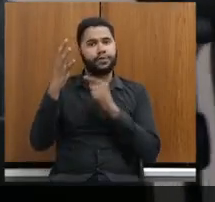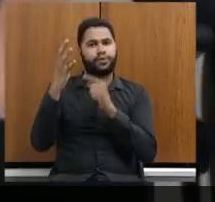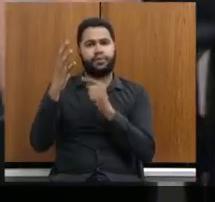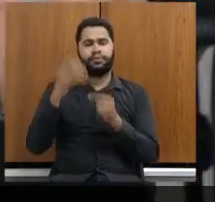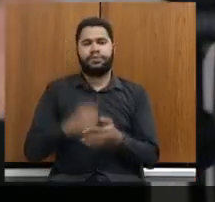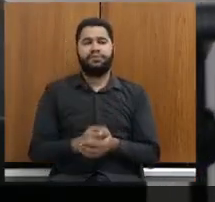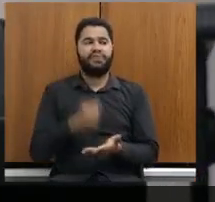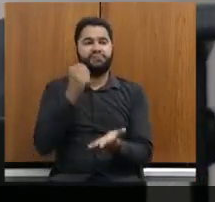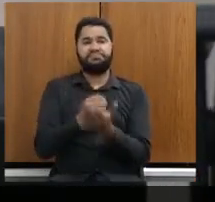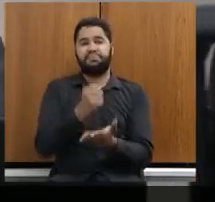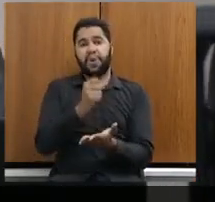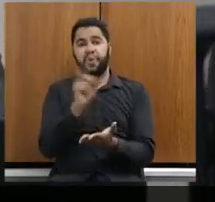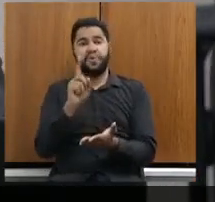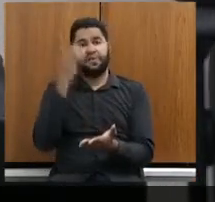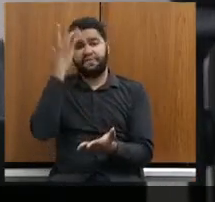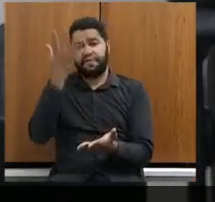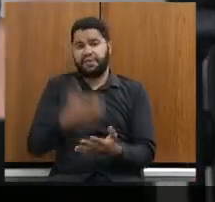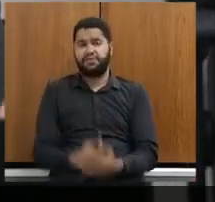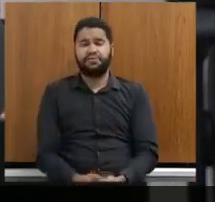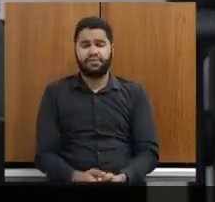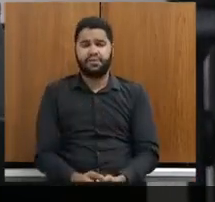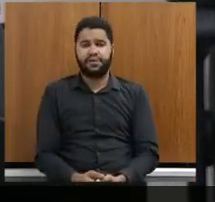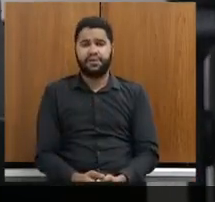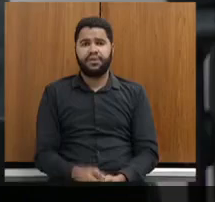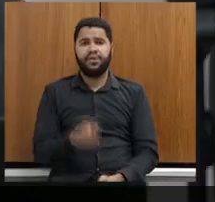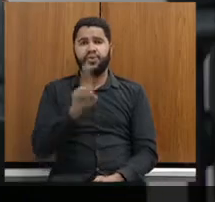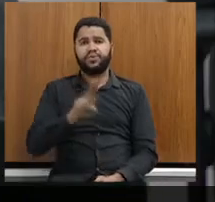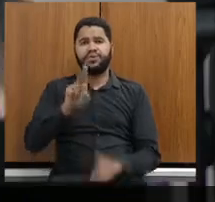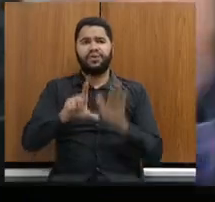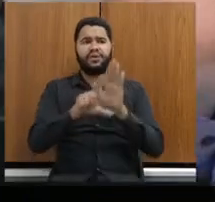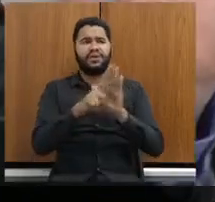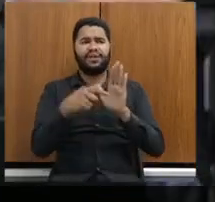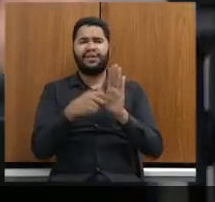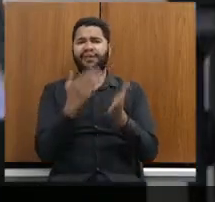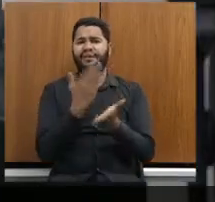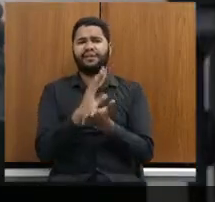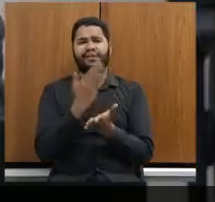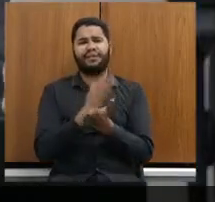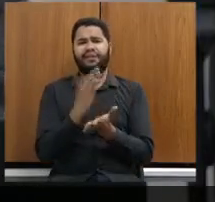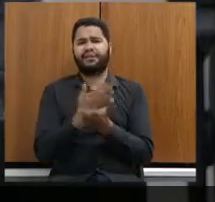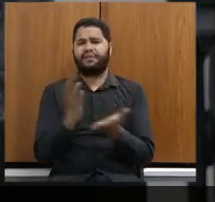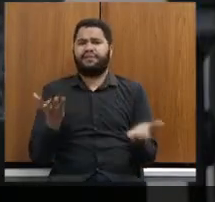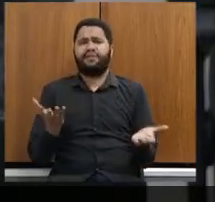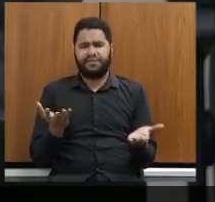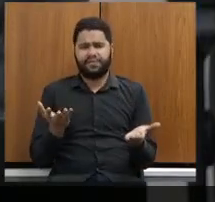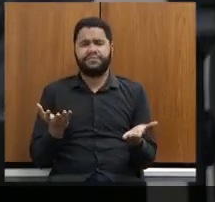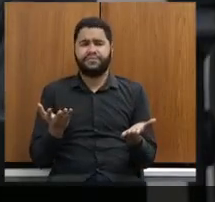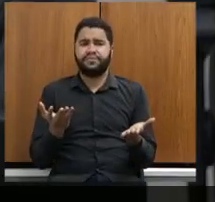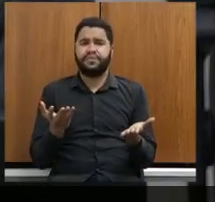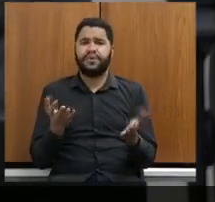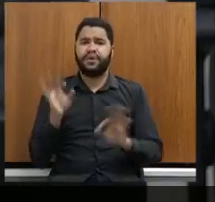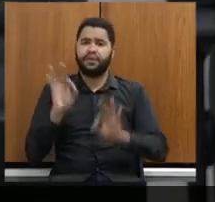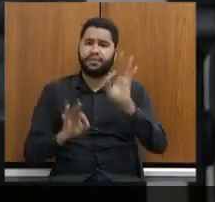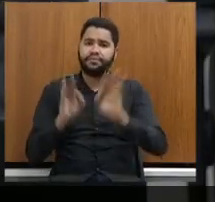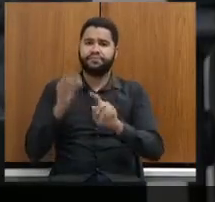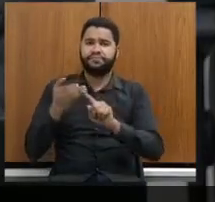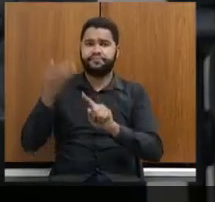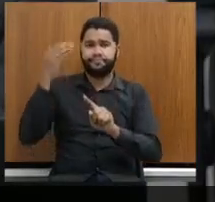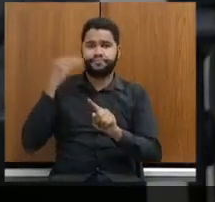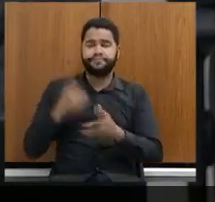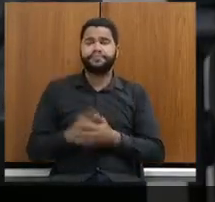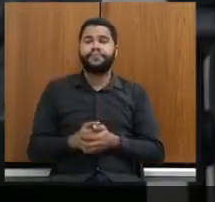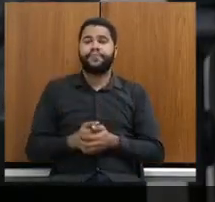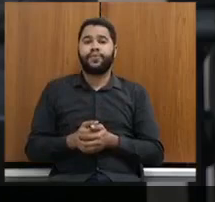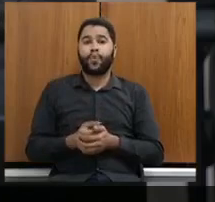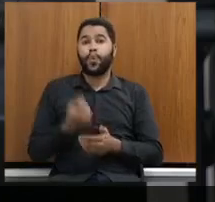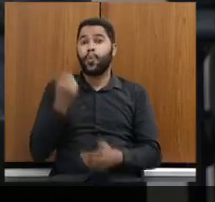que bater caindo não é fácil né e não utilizar uma lei que não tem nada a ver com as carreiras que foram feitos no passado o